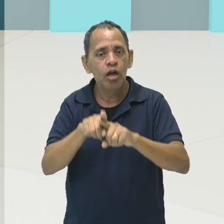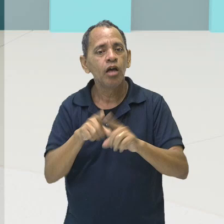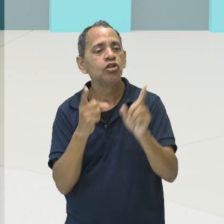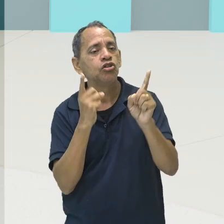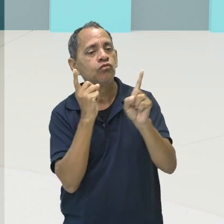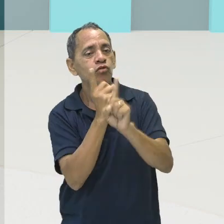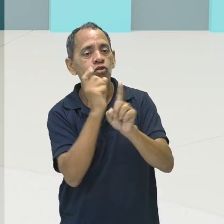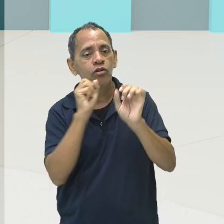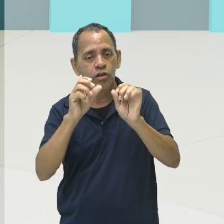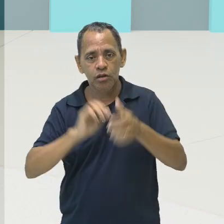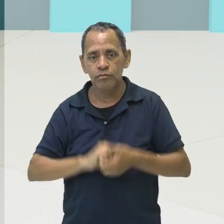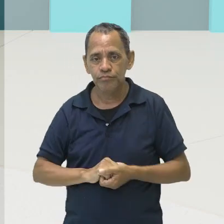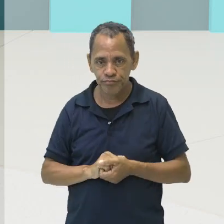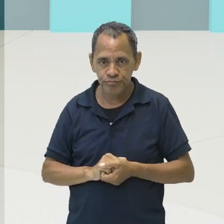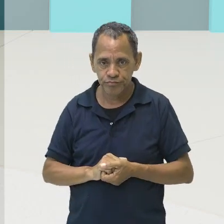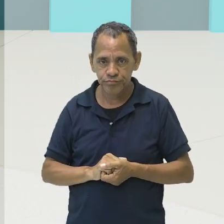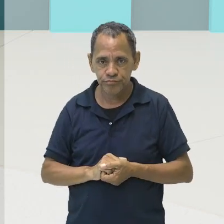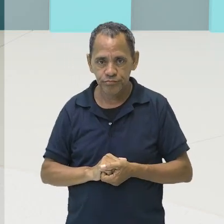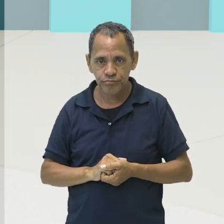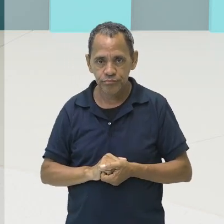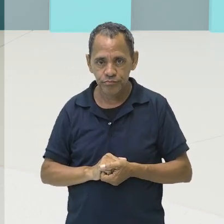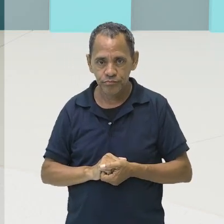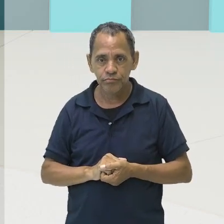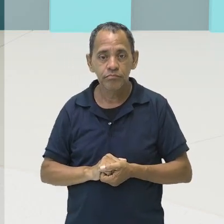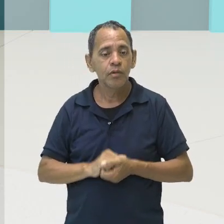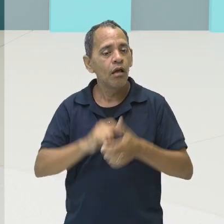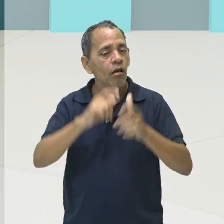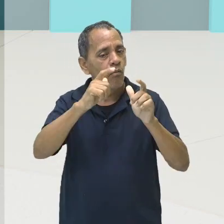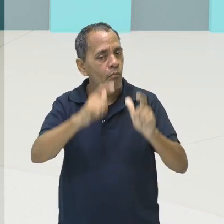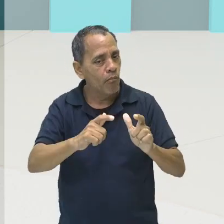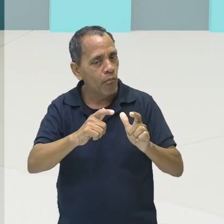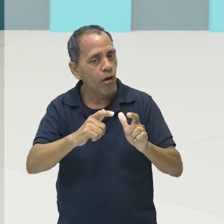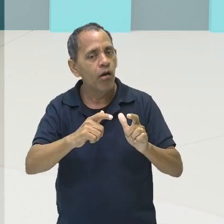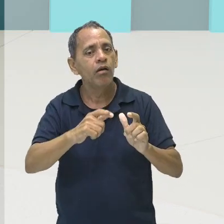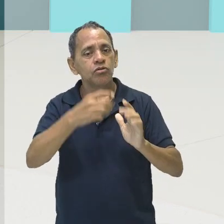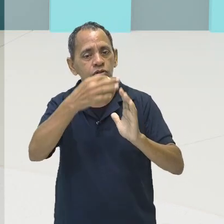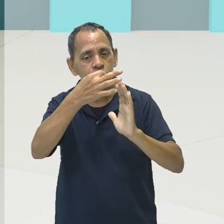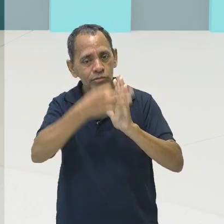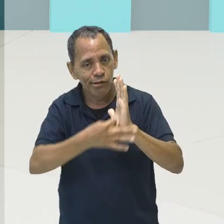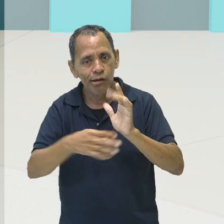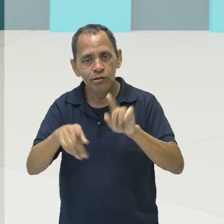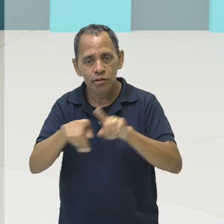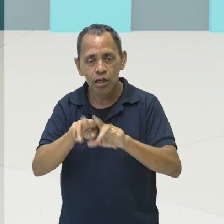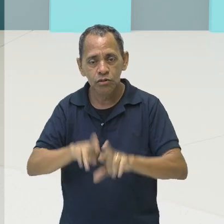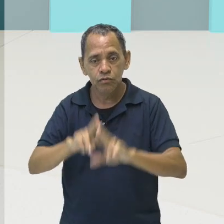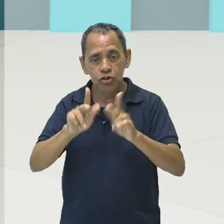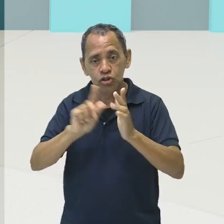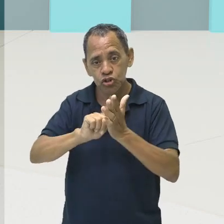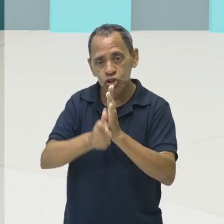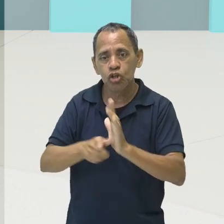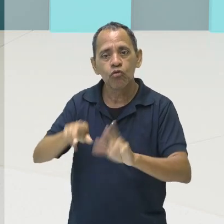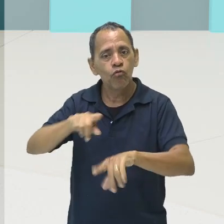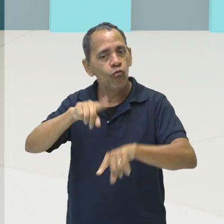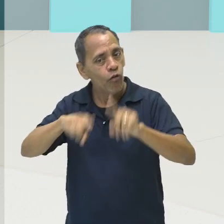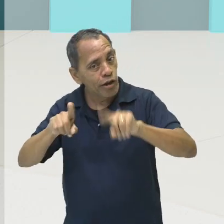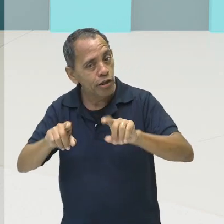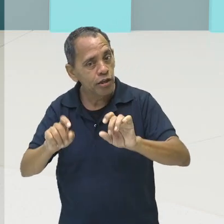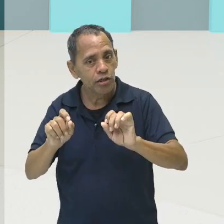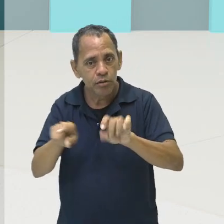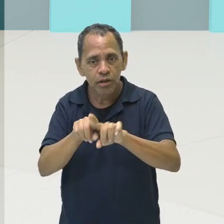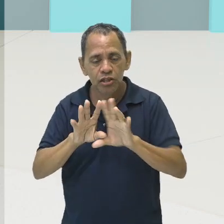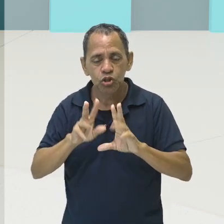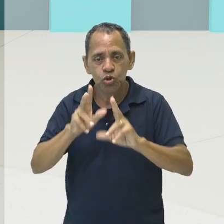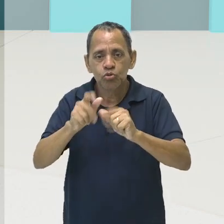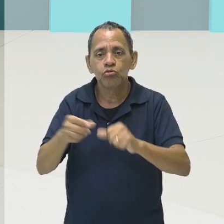entre partes de um texto em diferentes gêneros. Eles vão variar de acordo com o gênero. Então, tudo que está incorporado